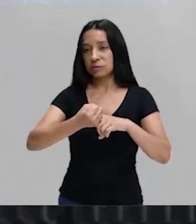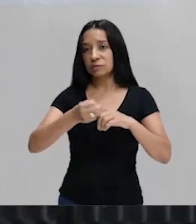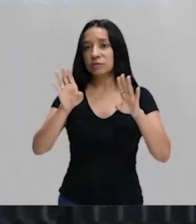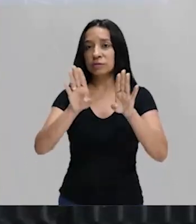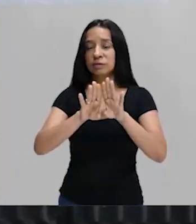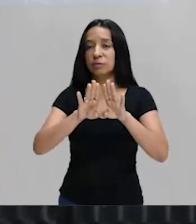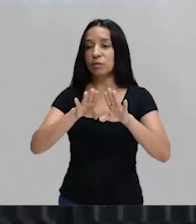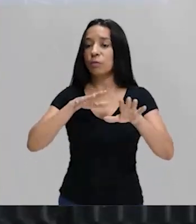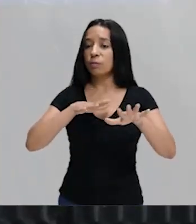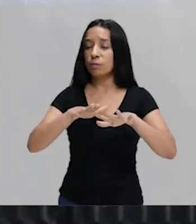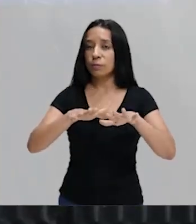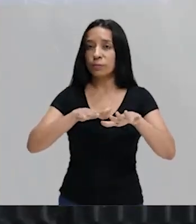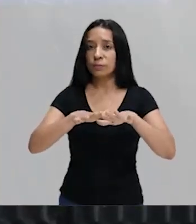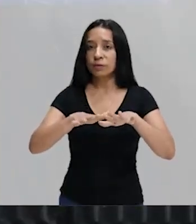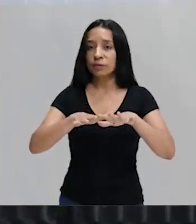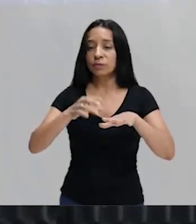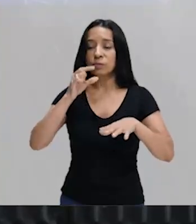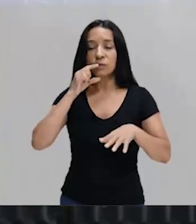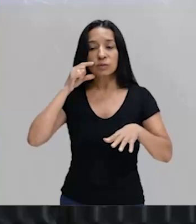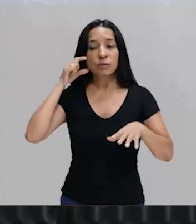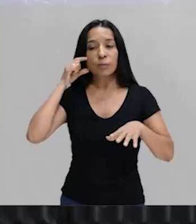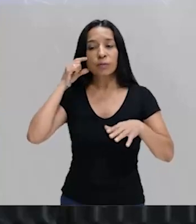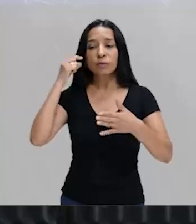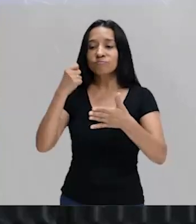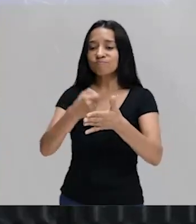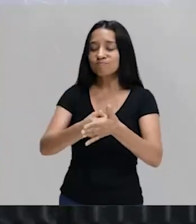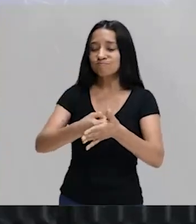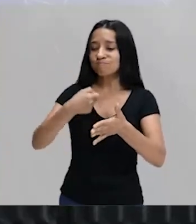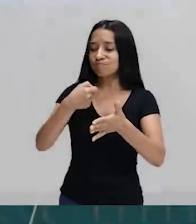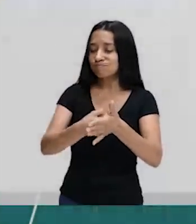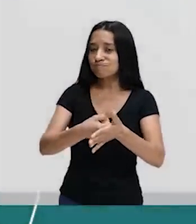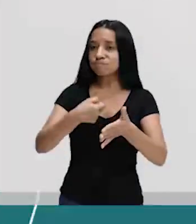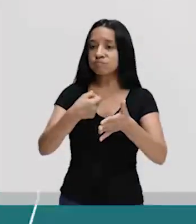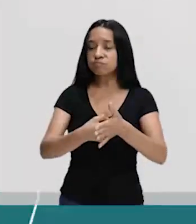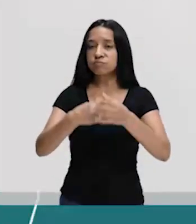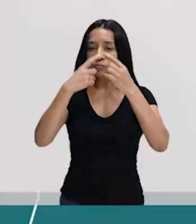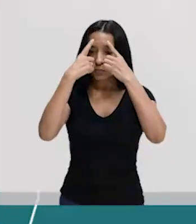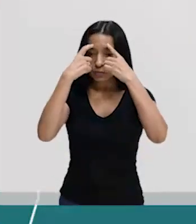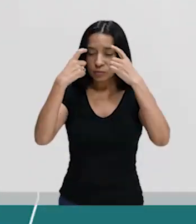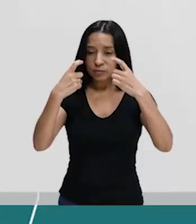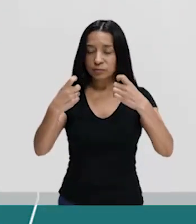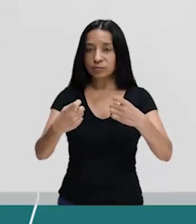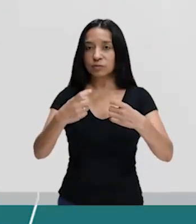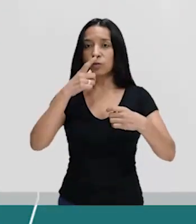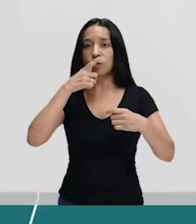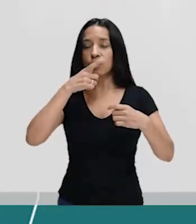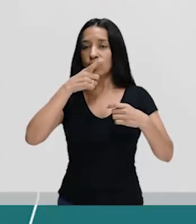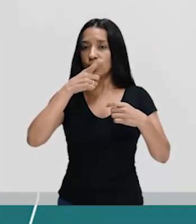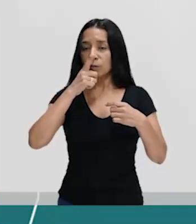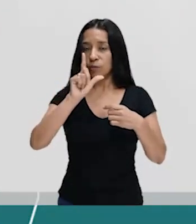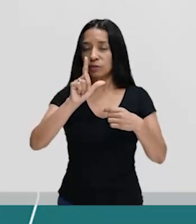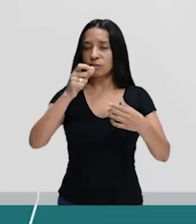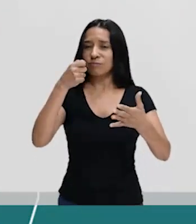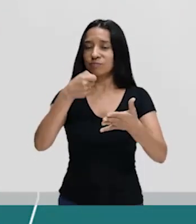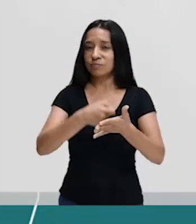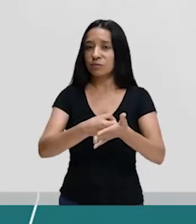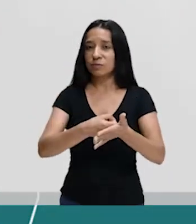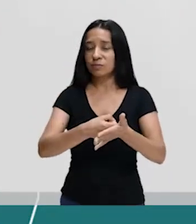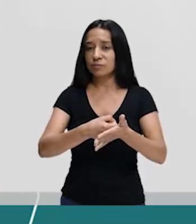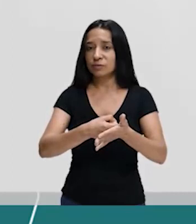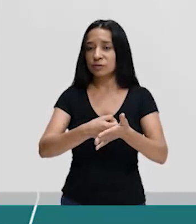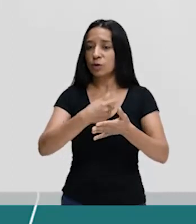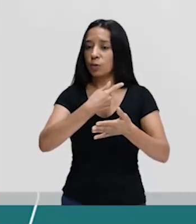e um movimento que Dom Pedro reprimiu violentamente. Ele conseguiu reprimir o